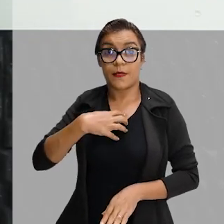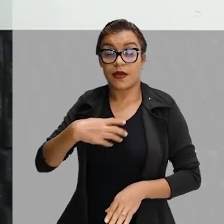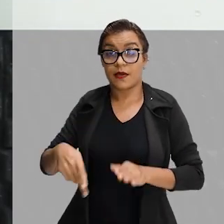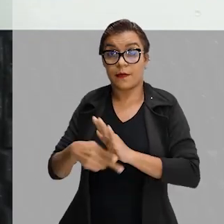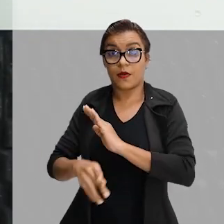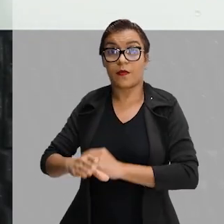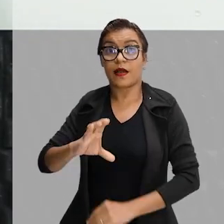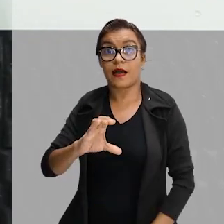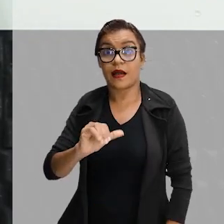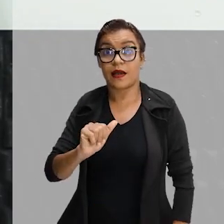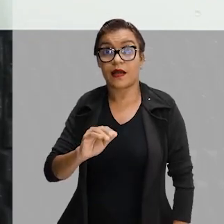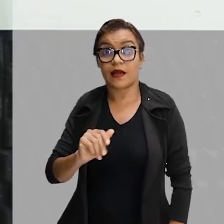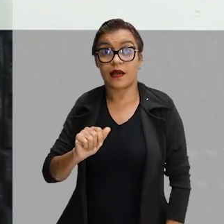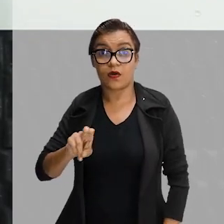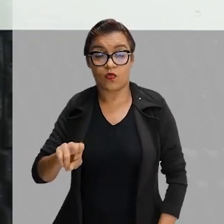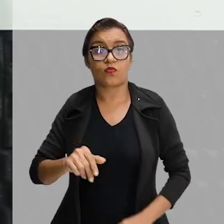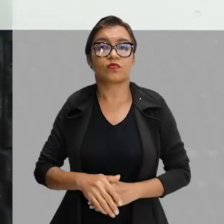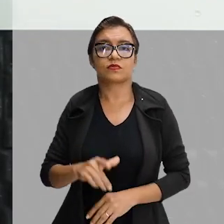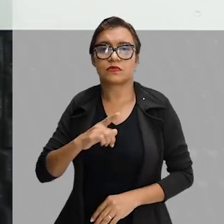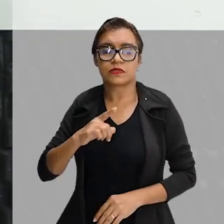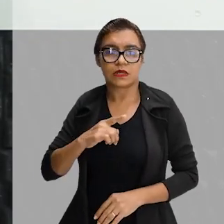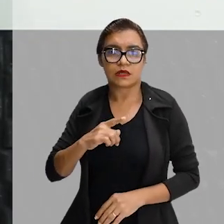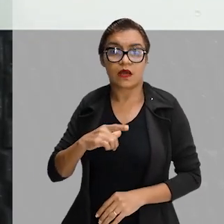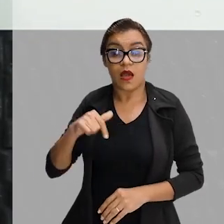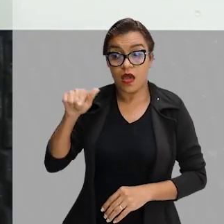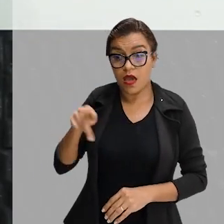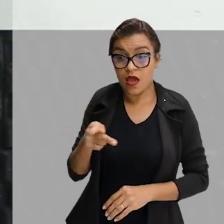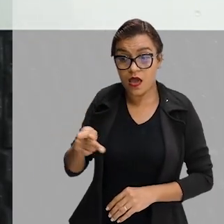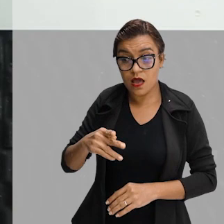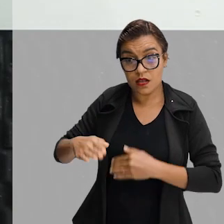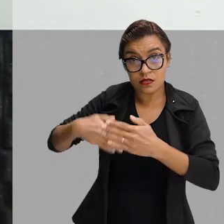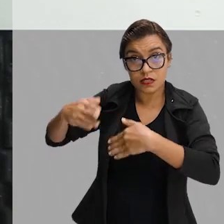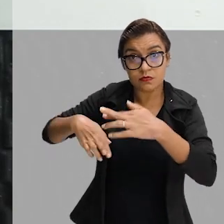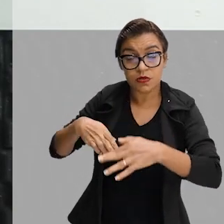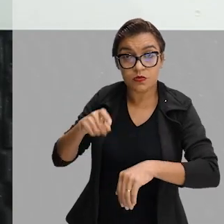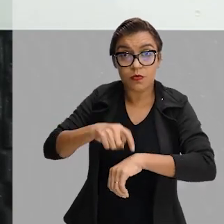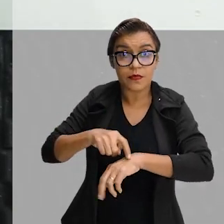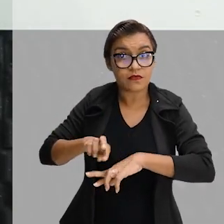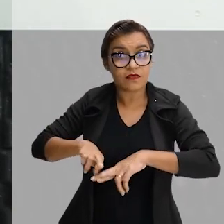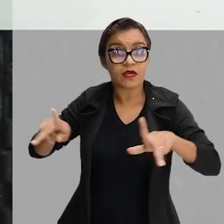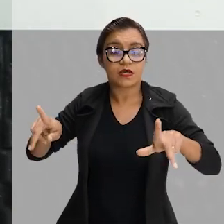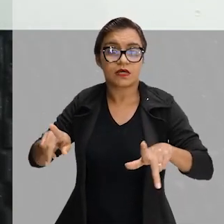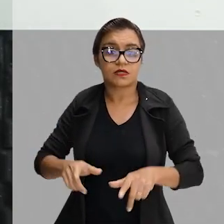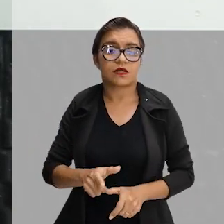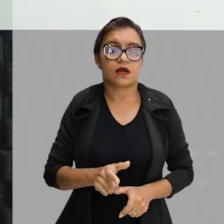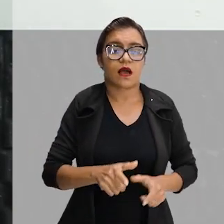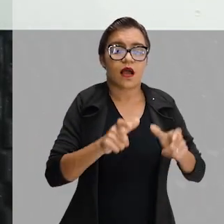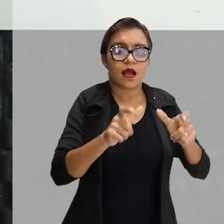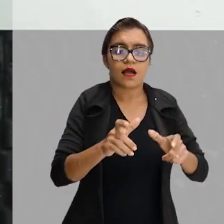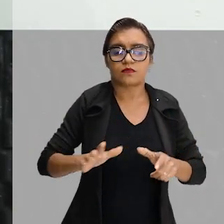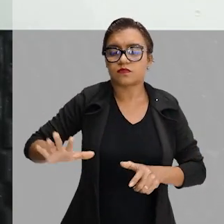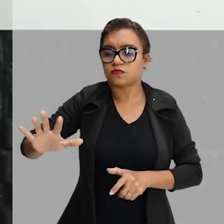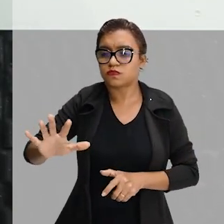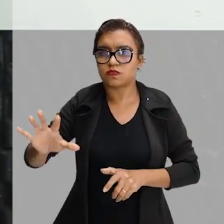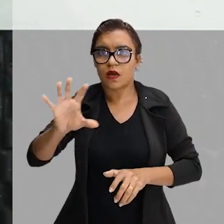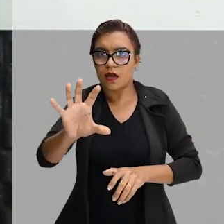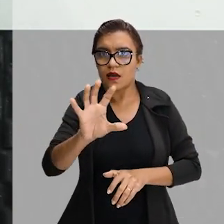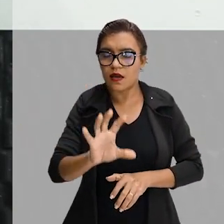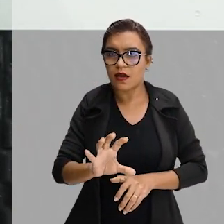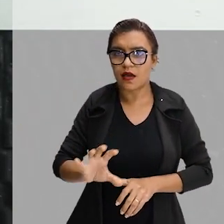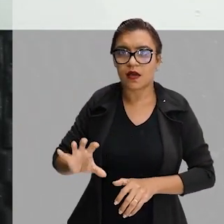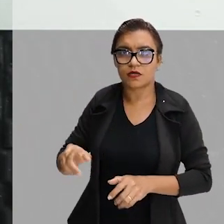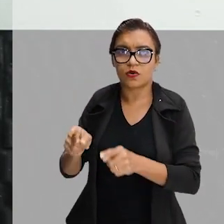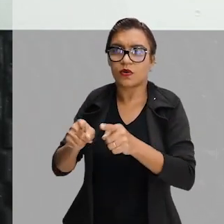Só que eles tiveram seus crescimentos em momentos diferentes. Então, cada região cresceu ao seu tempo, à